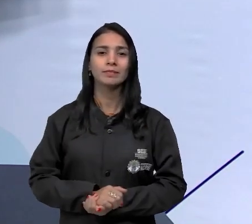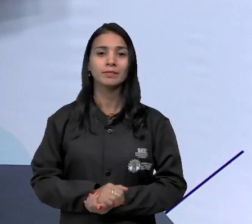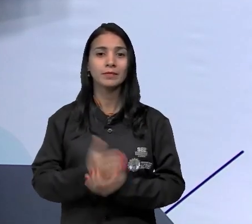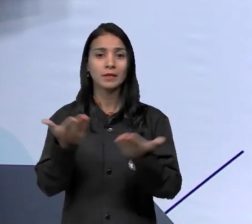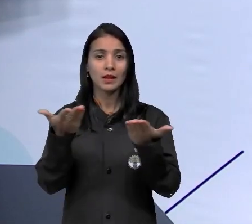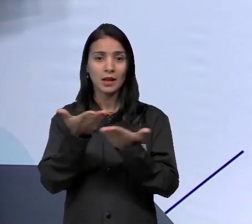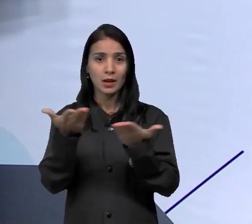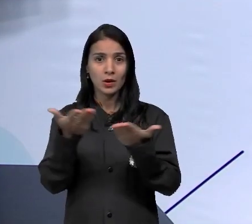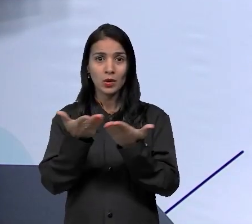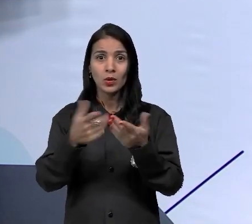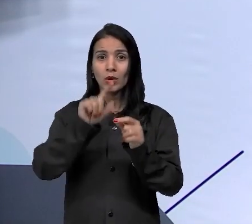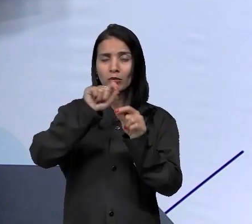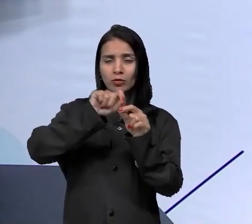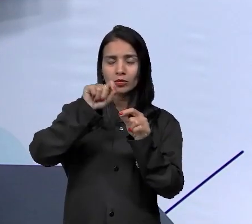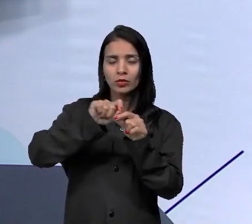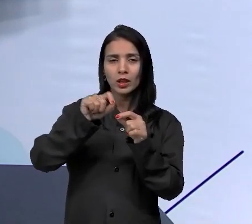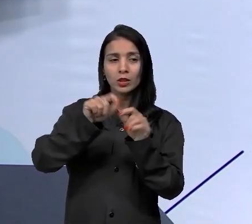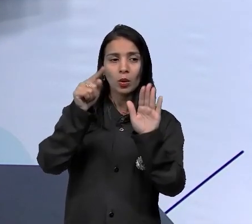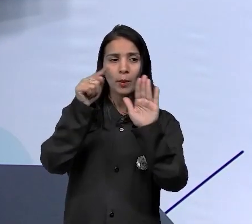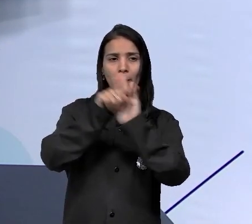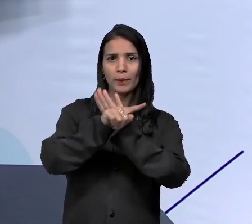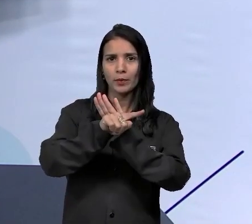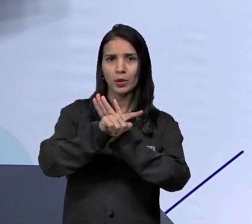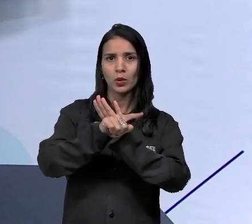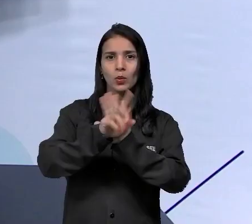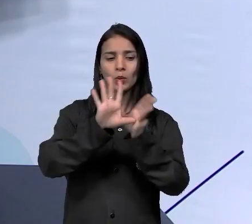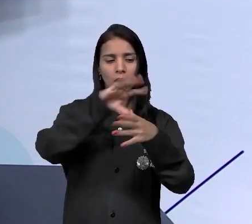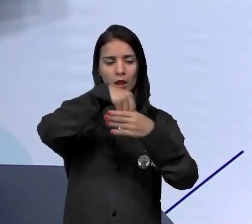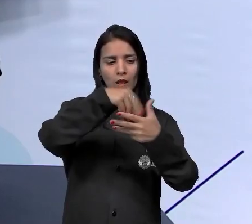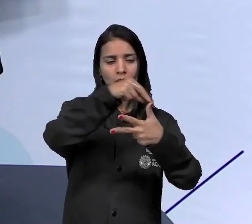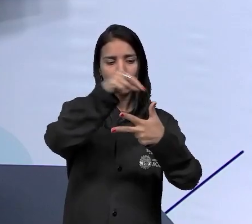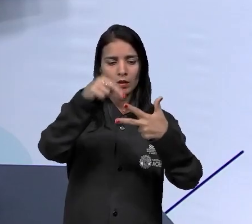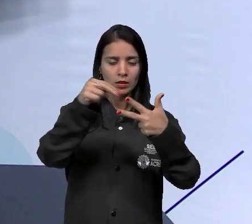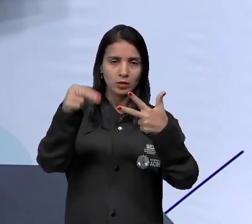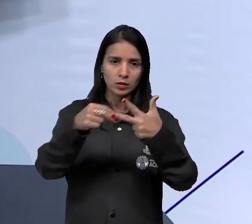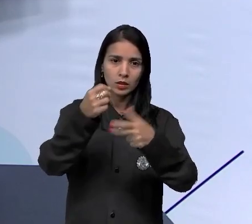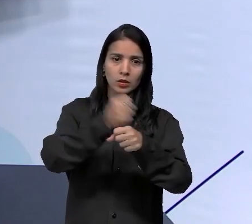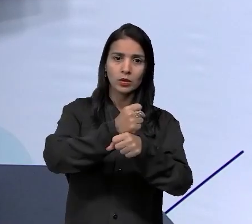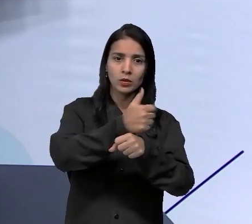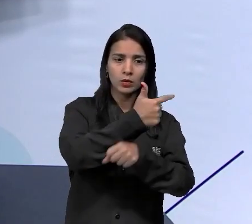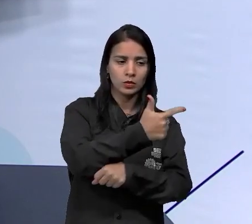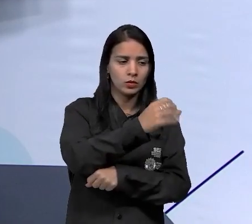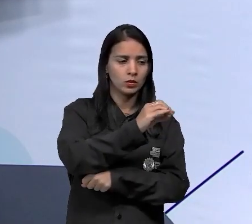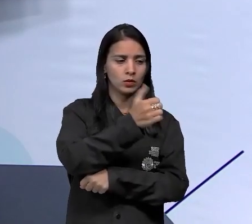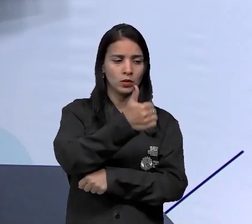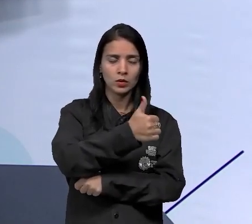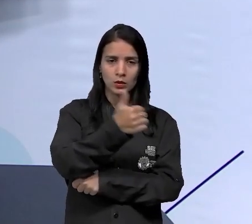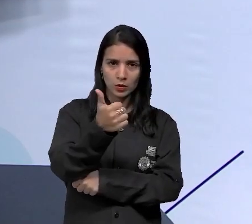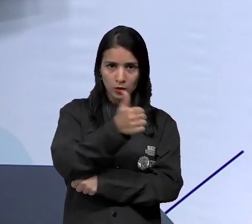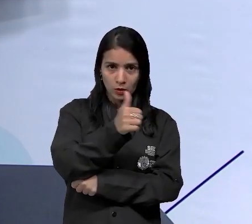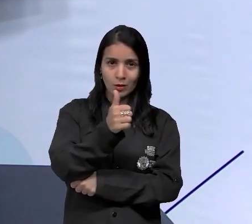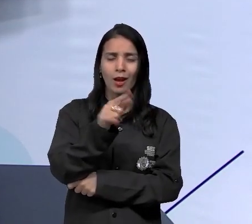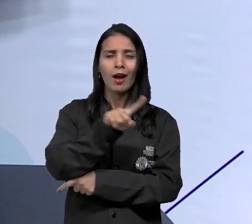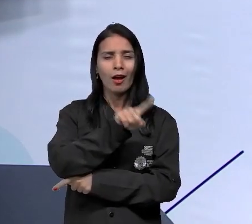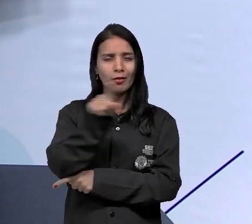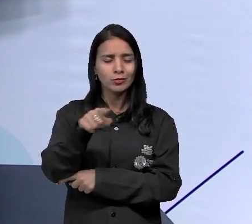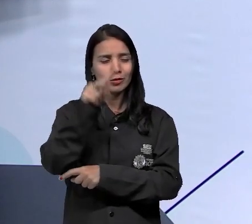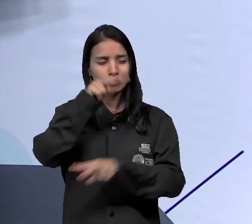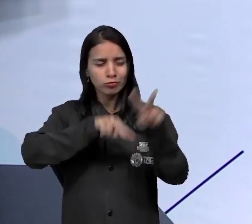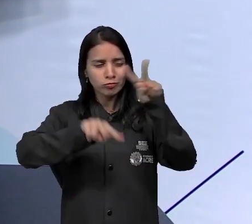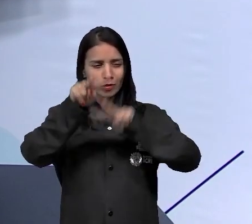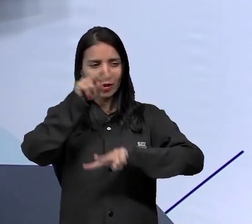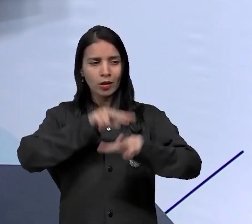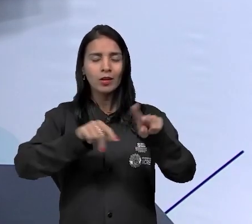aqui para vocês uma questão do Enem. E nós vamos observar e vamos acertar porque ficou bem